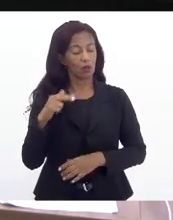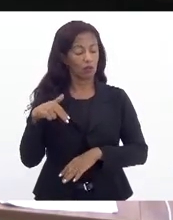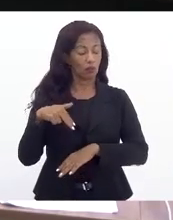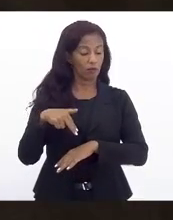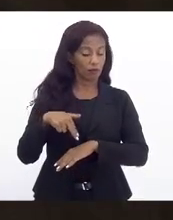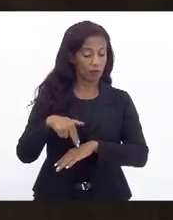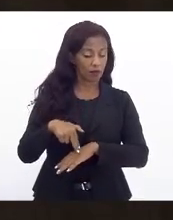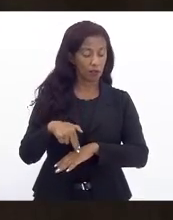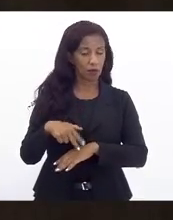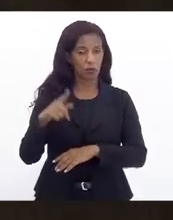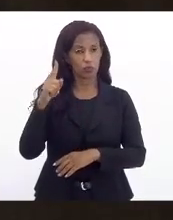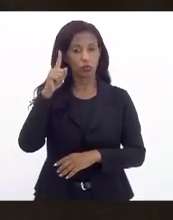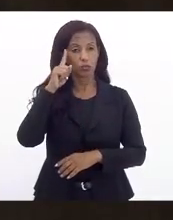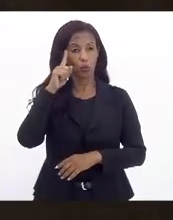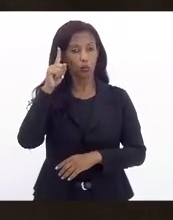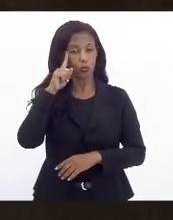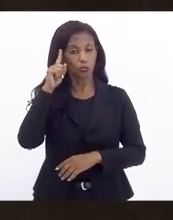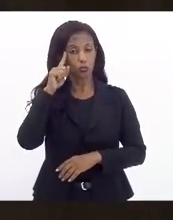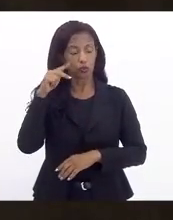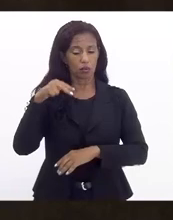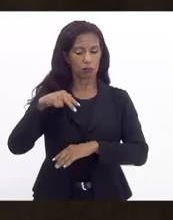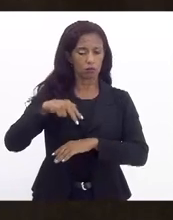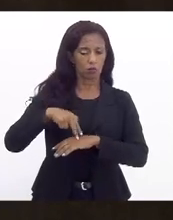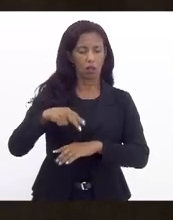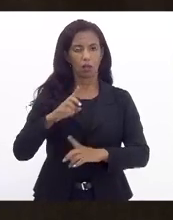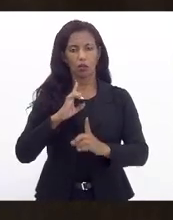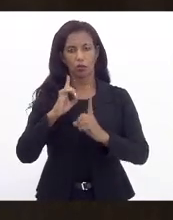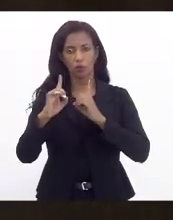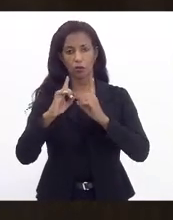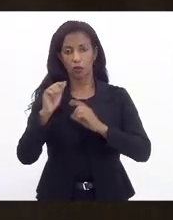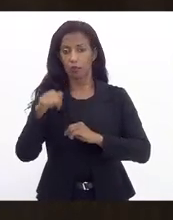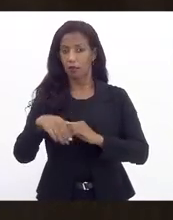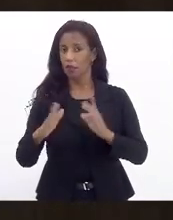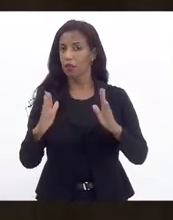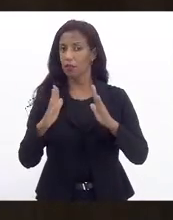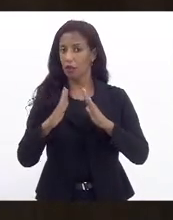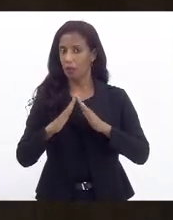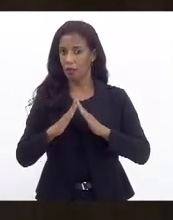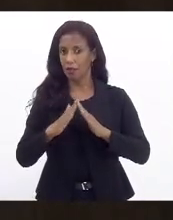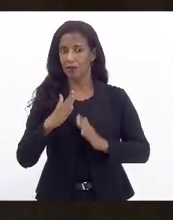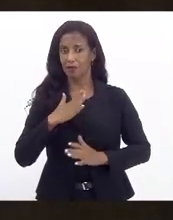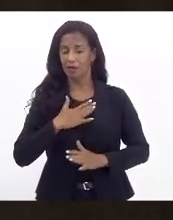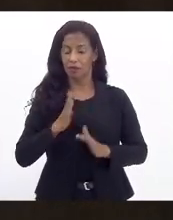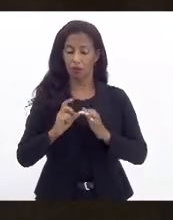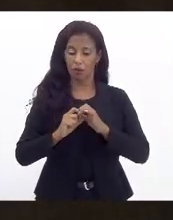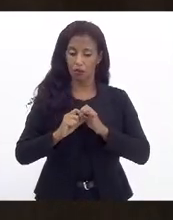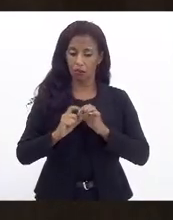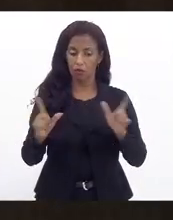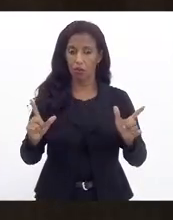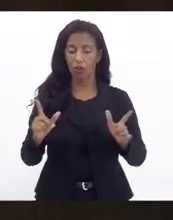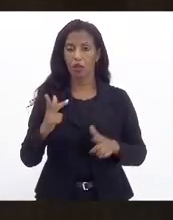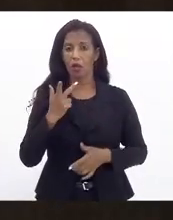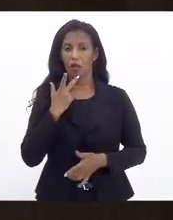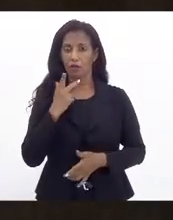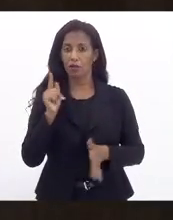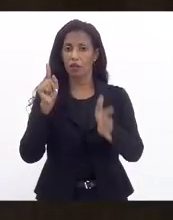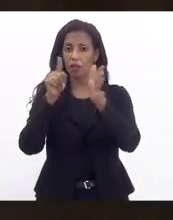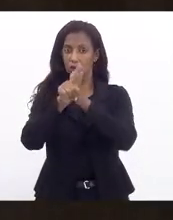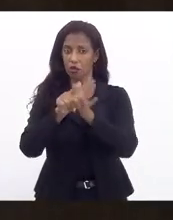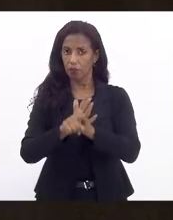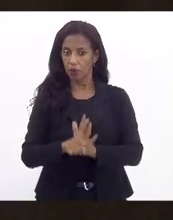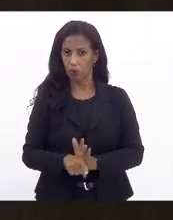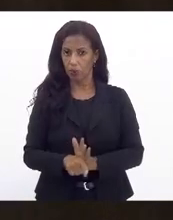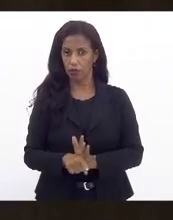dioturnamente a minha presença nos debates dessa casa por isso que me sinto autorizada a fazer as ponderações que